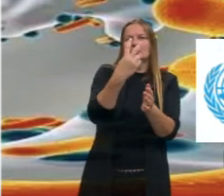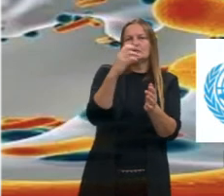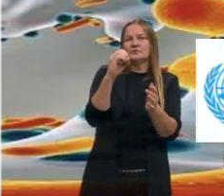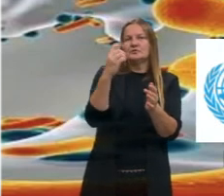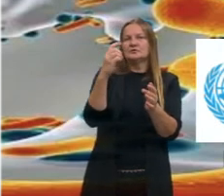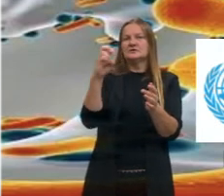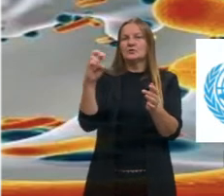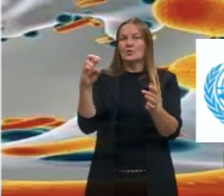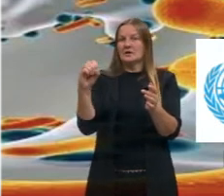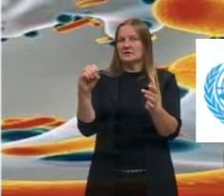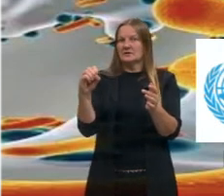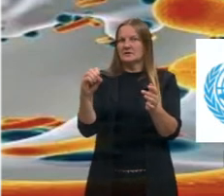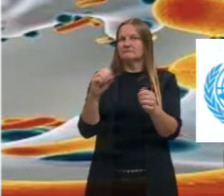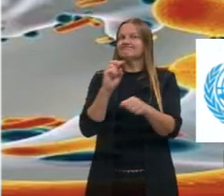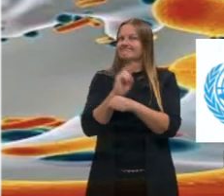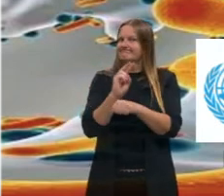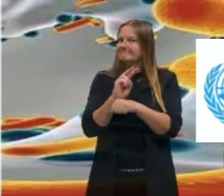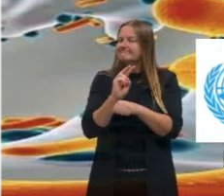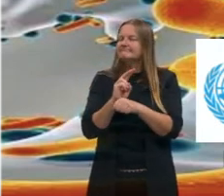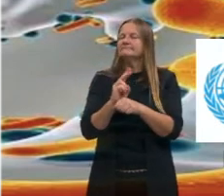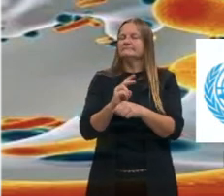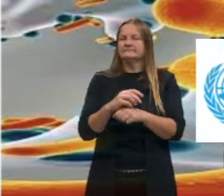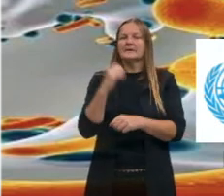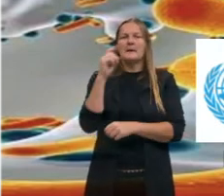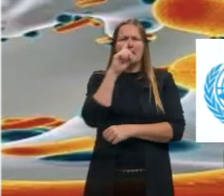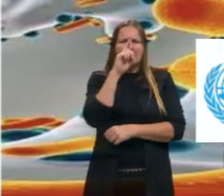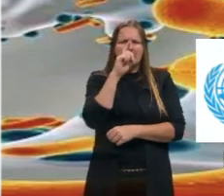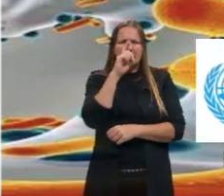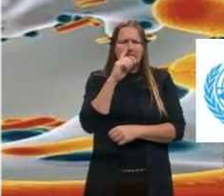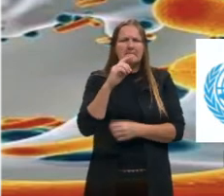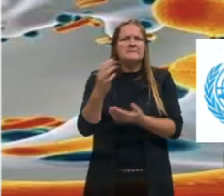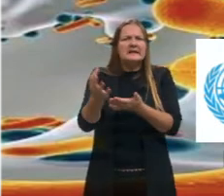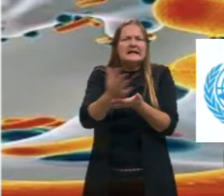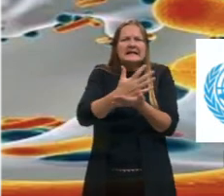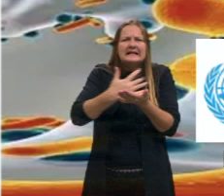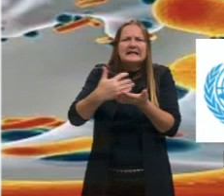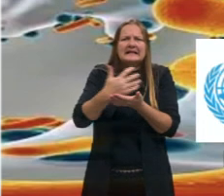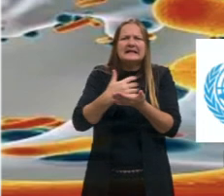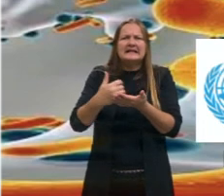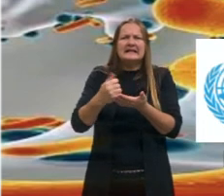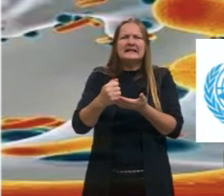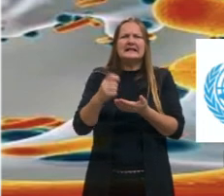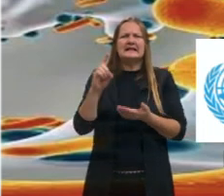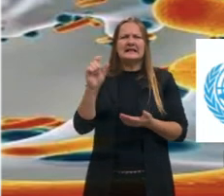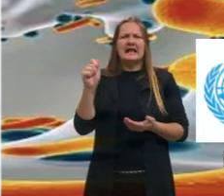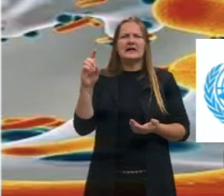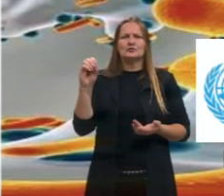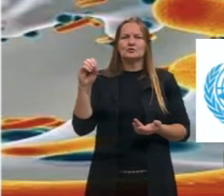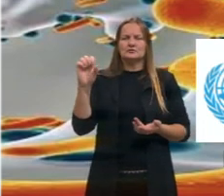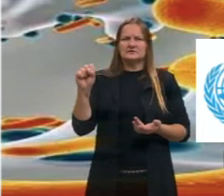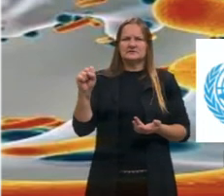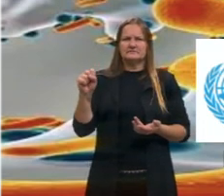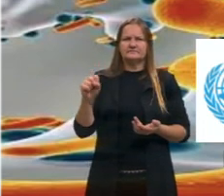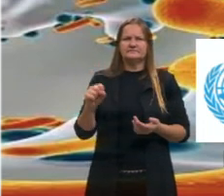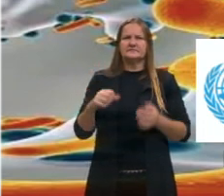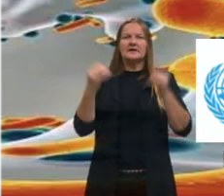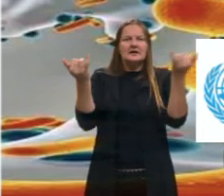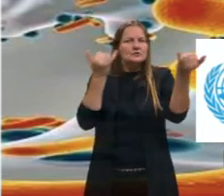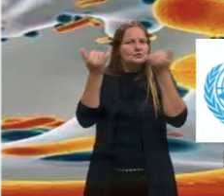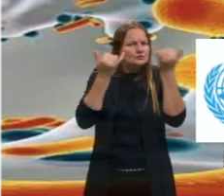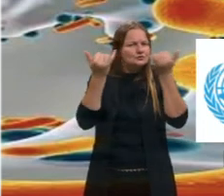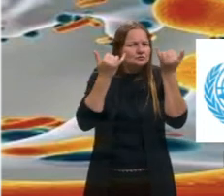2050 o ano de 2050 Gente esse dado aqui ele já tá desatualizado ó ele foi essa